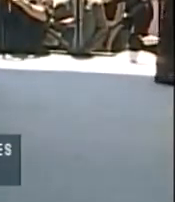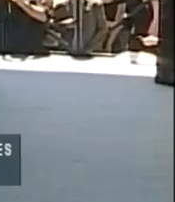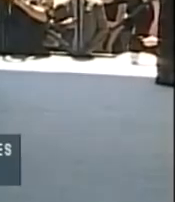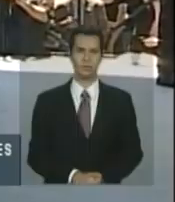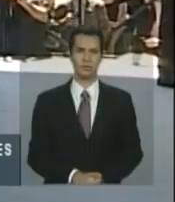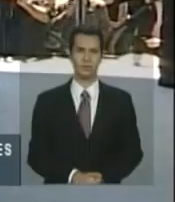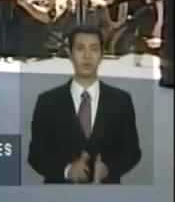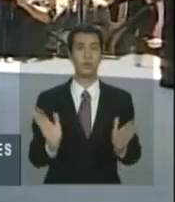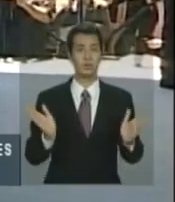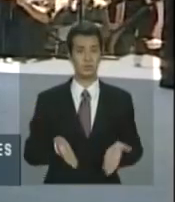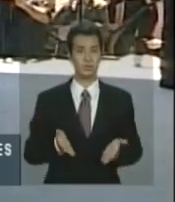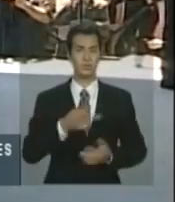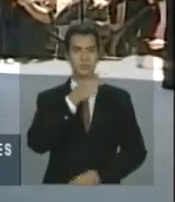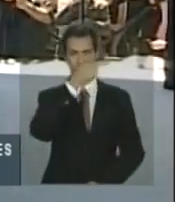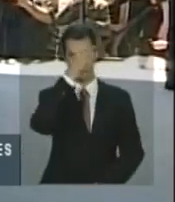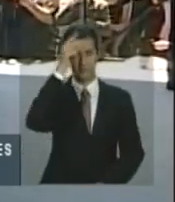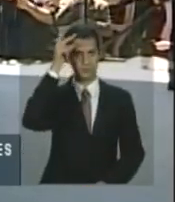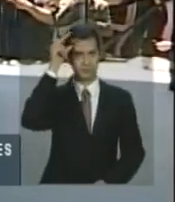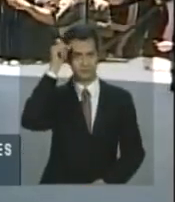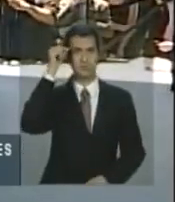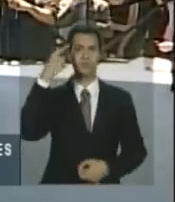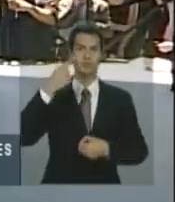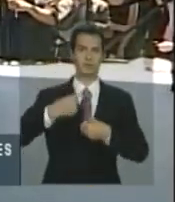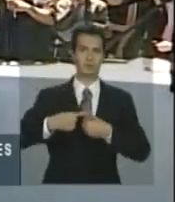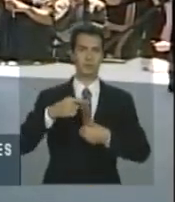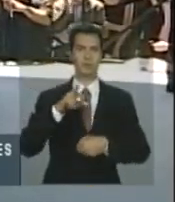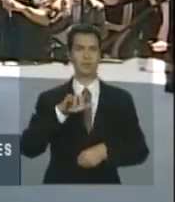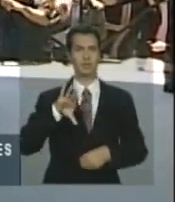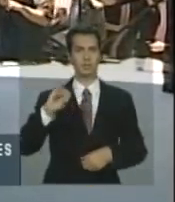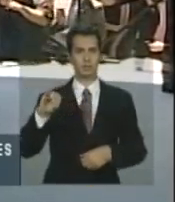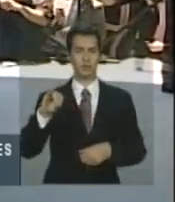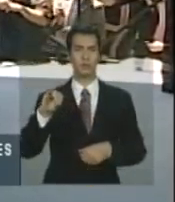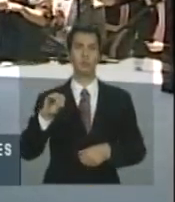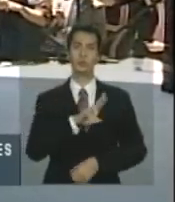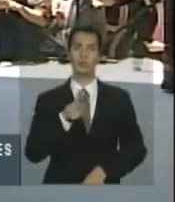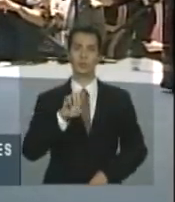Neste momento, o prefeito do Rio de Janeiro, Eduardo Paes, convida a